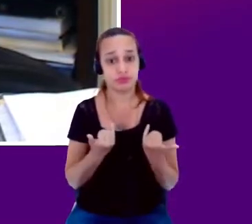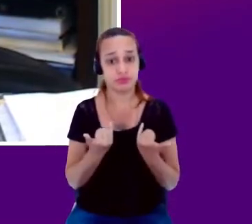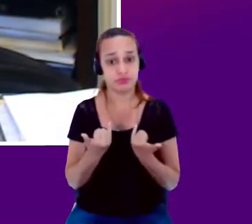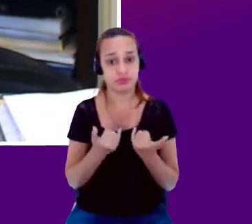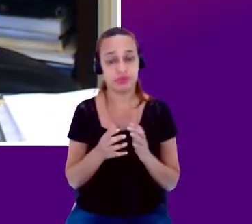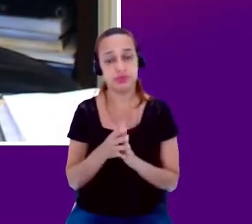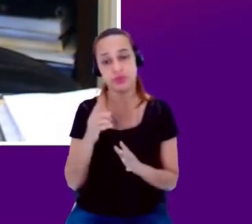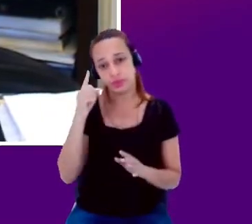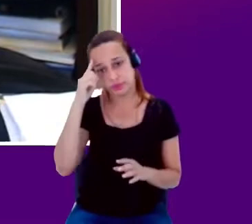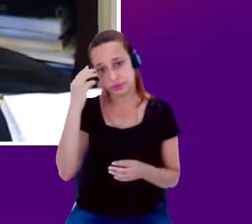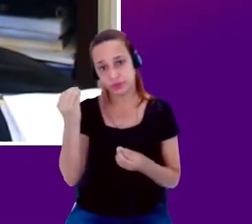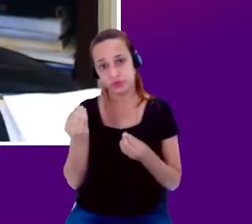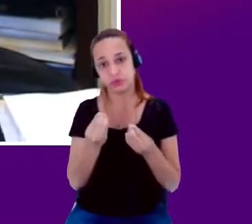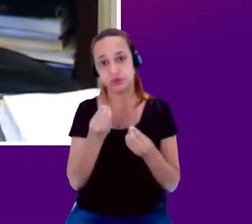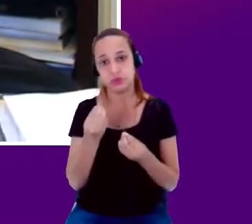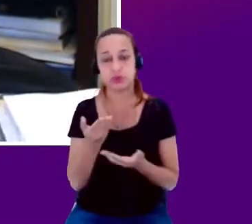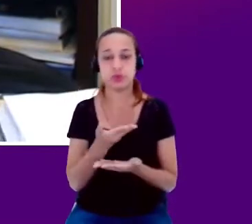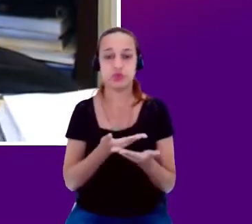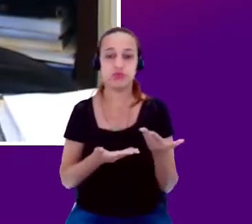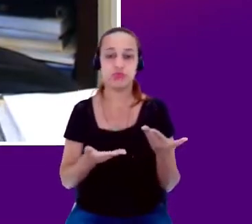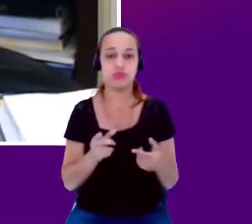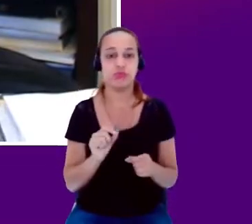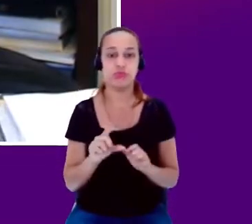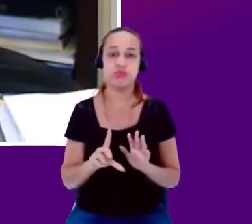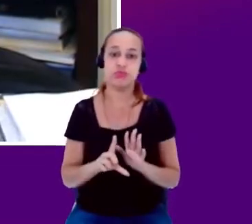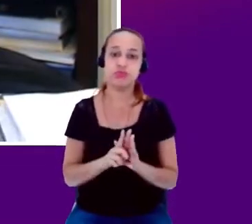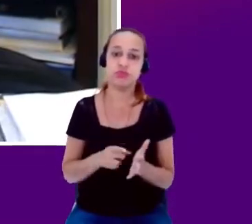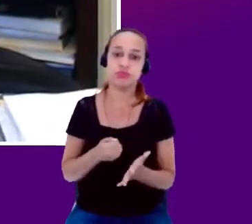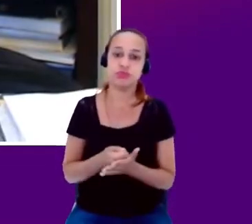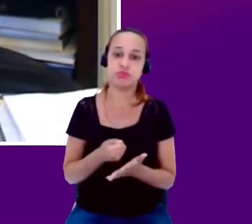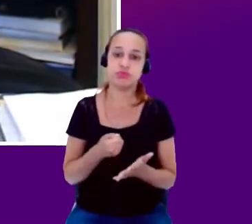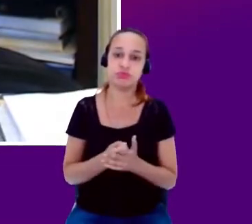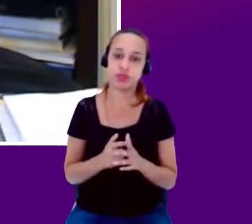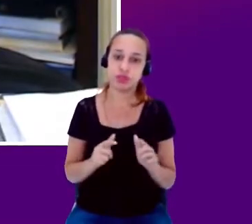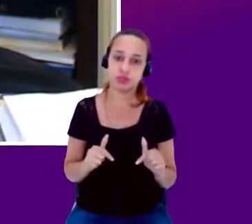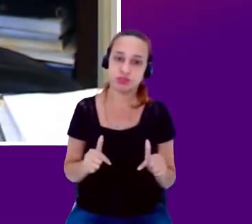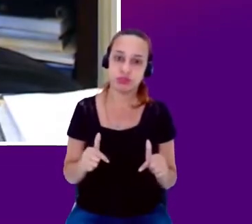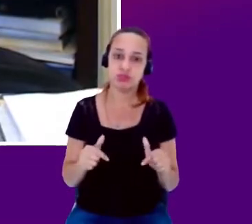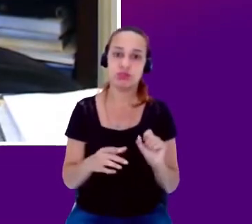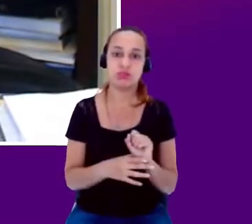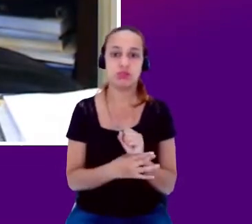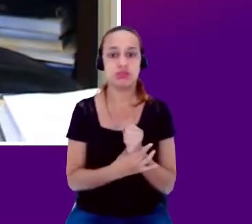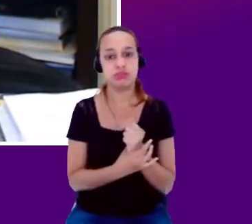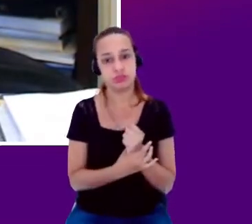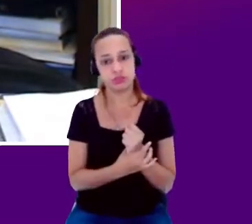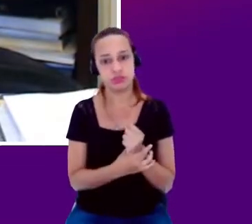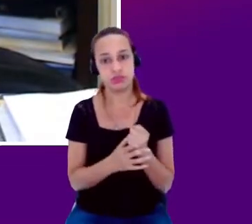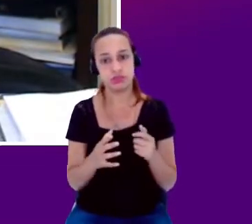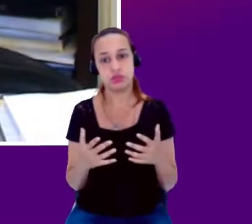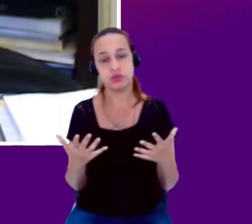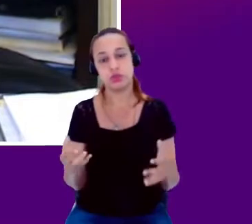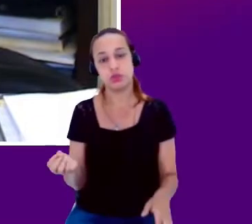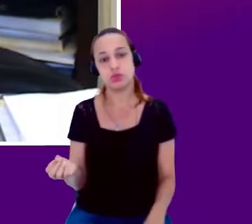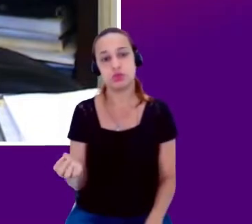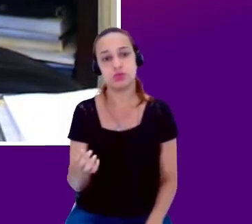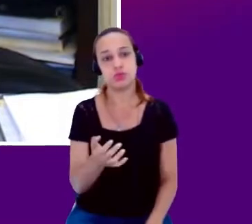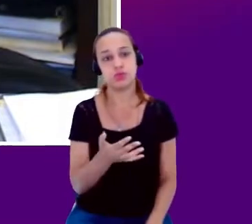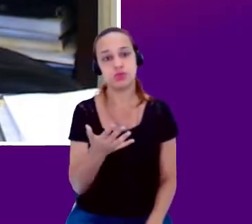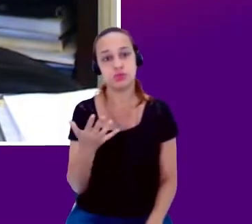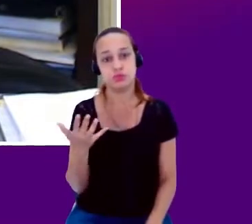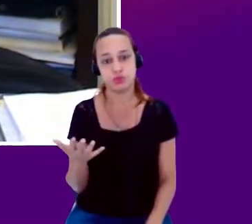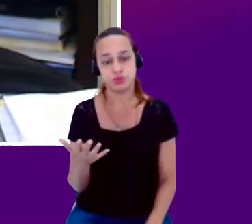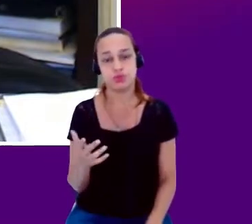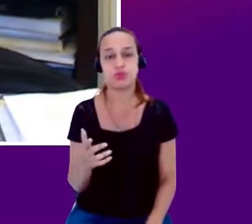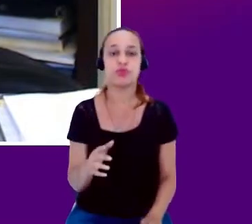compatibilizar agora essa regulação tão intensa da atividade securitária com a nova incidência da